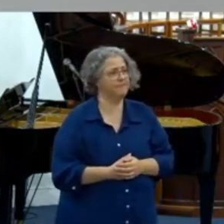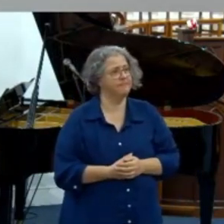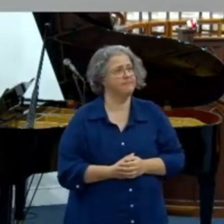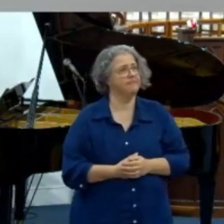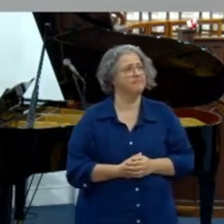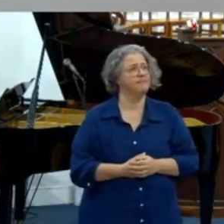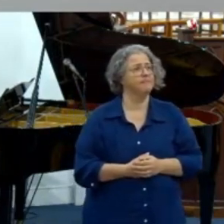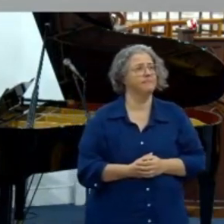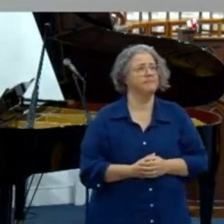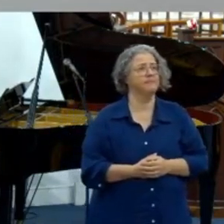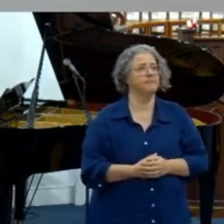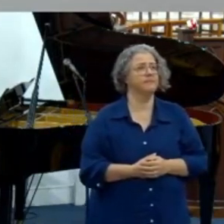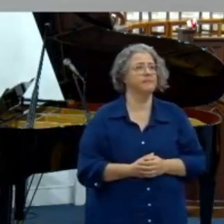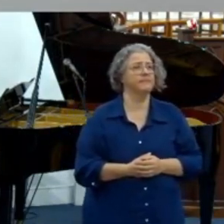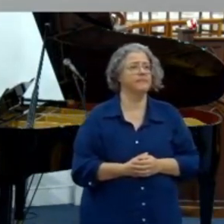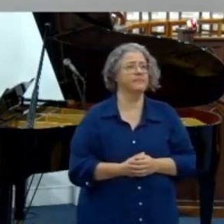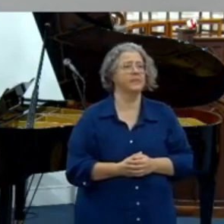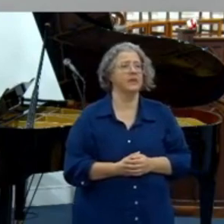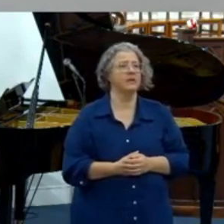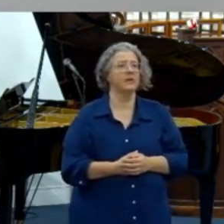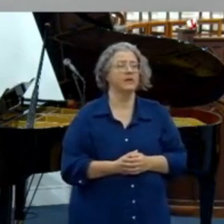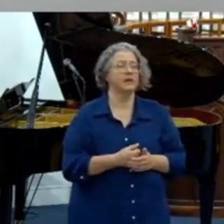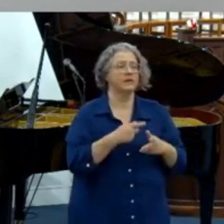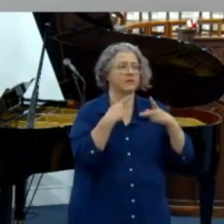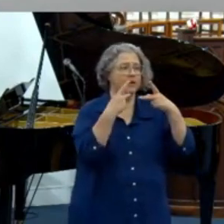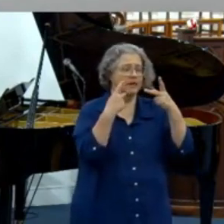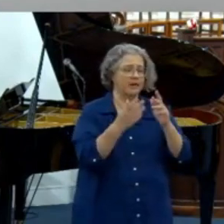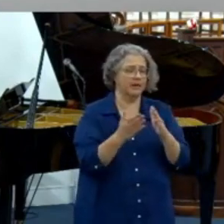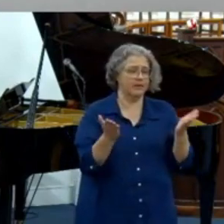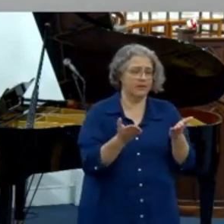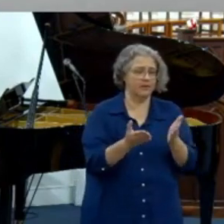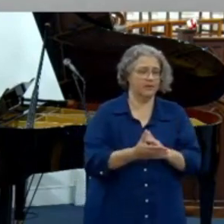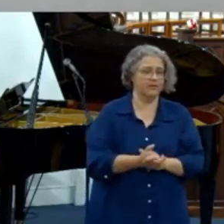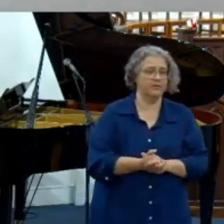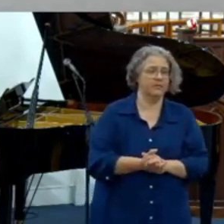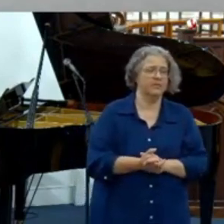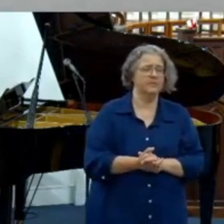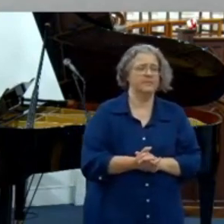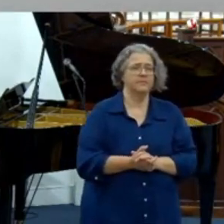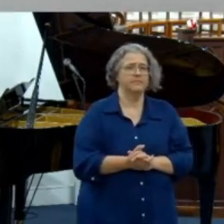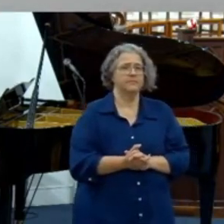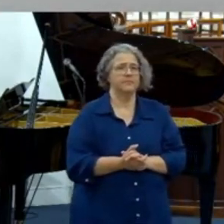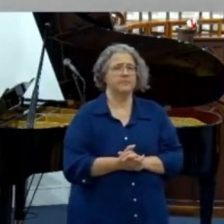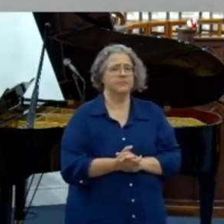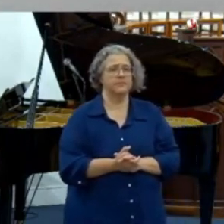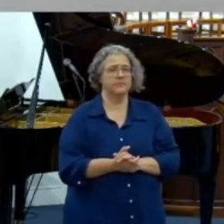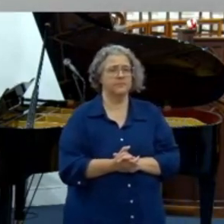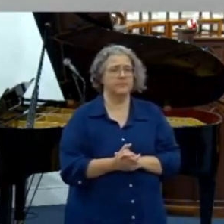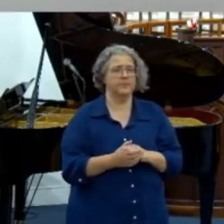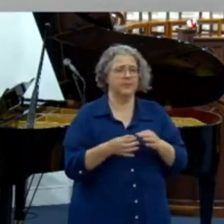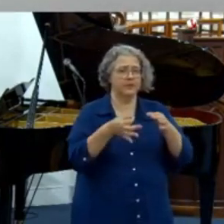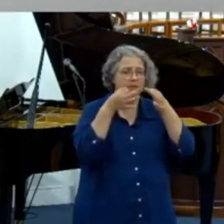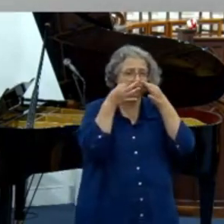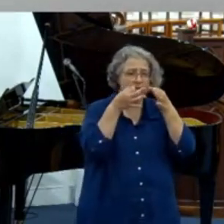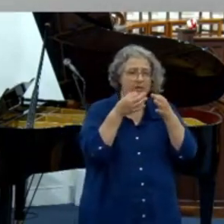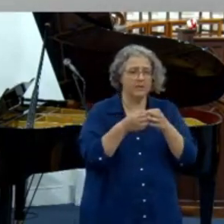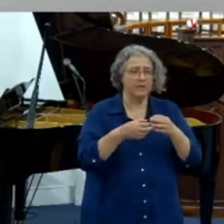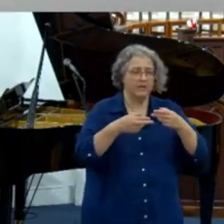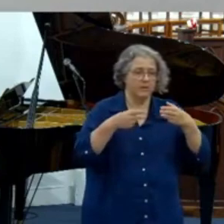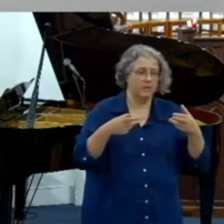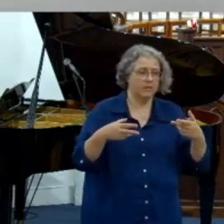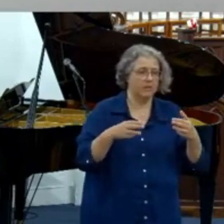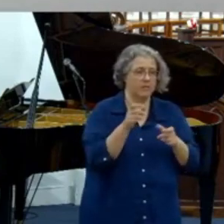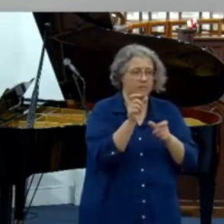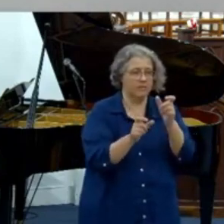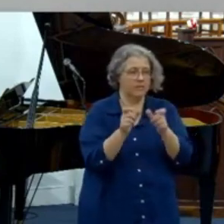Bom, eu quero meditar nessa passagem, nessa noite, meus irmãos, levando em conta algumas coisas.